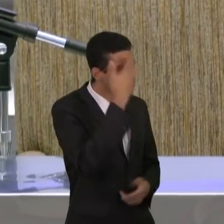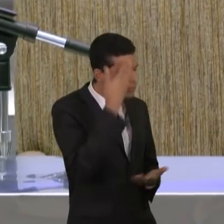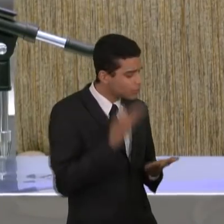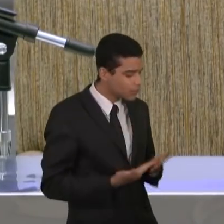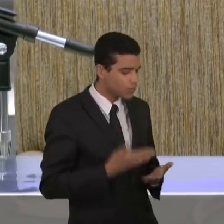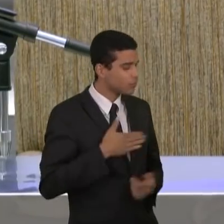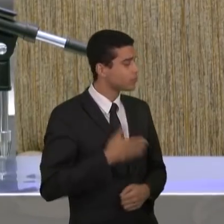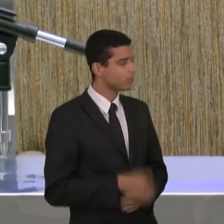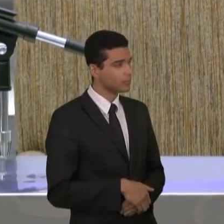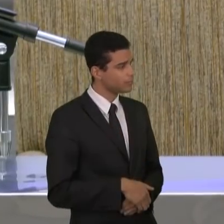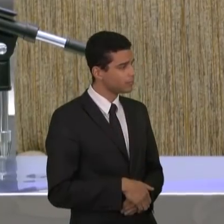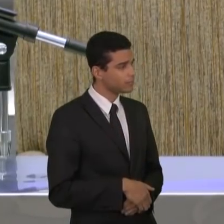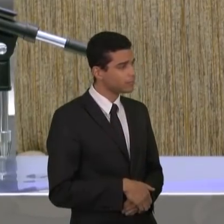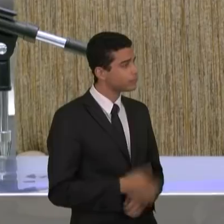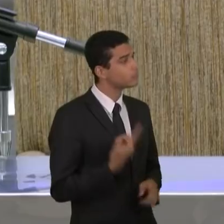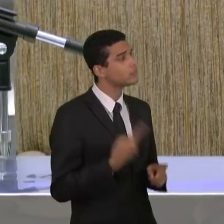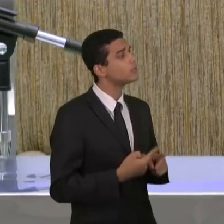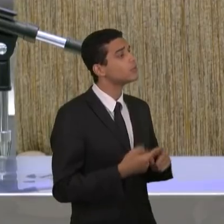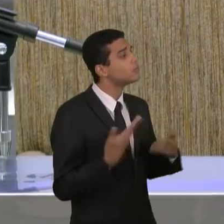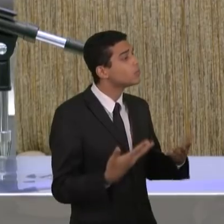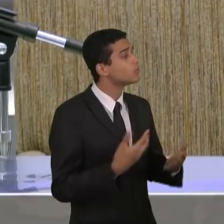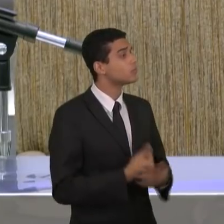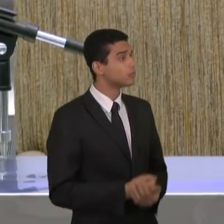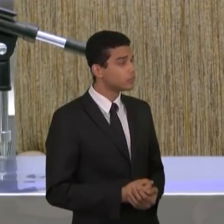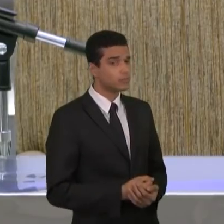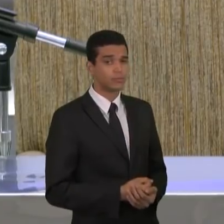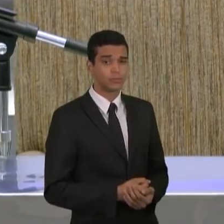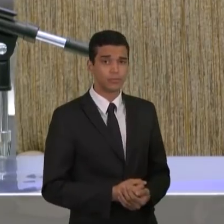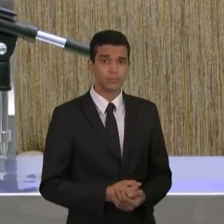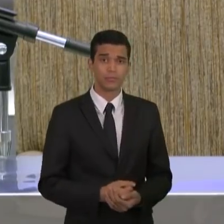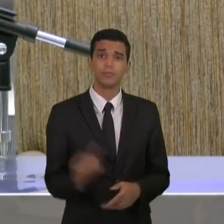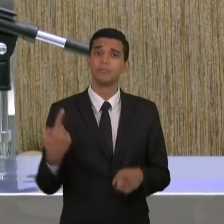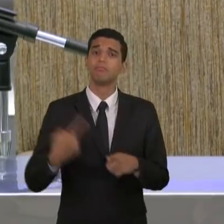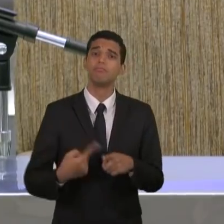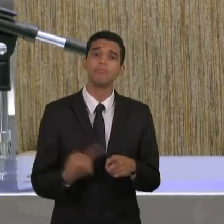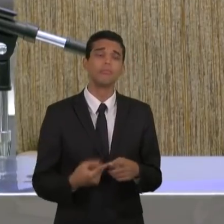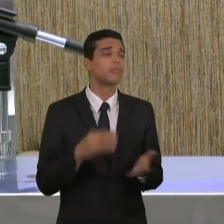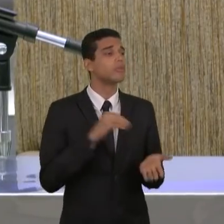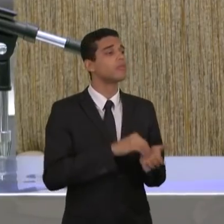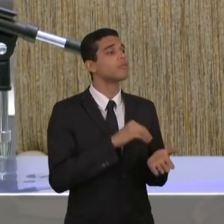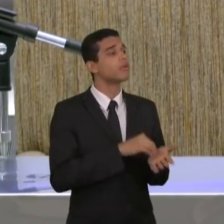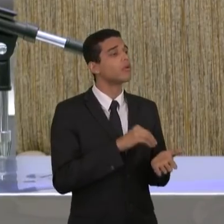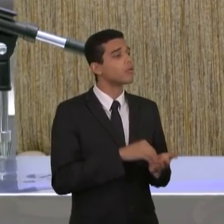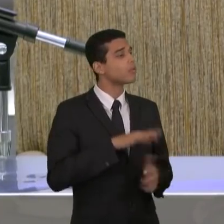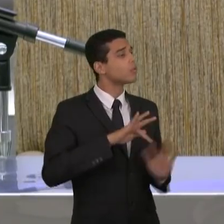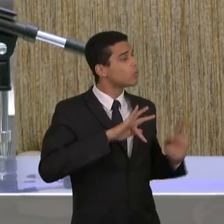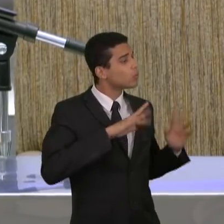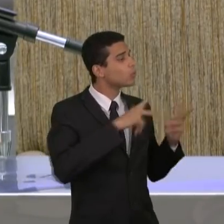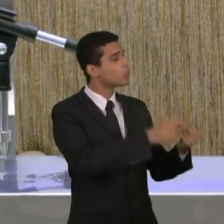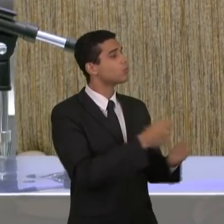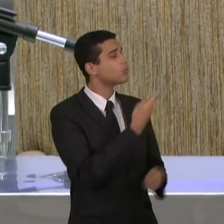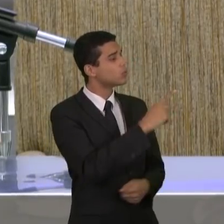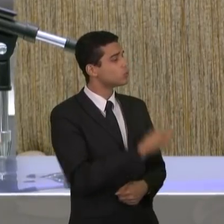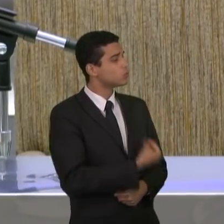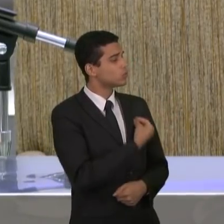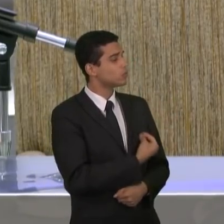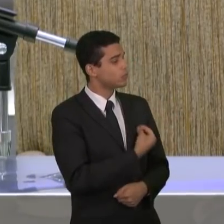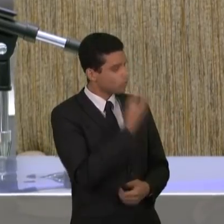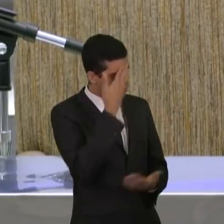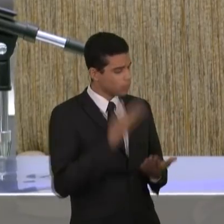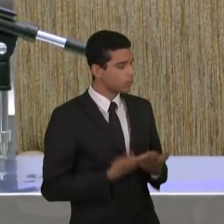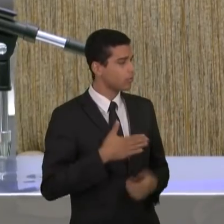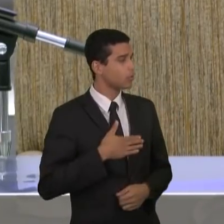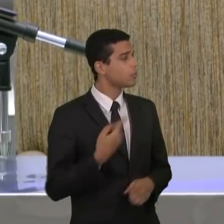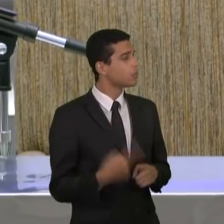que você não creram o tempo me entregou tudo e eu não estava na proa do barco Já tá